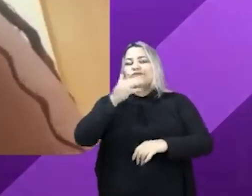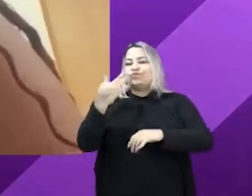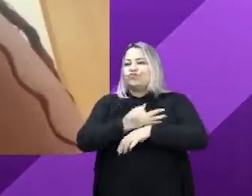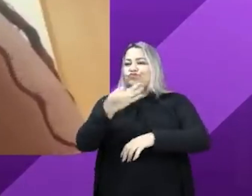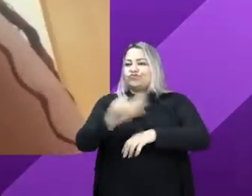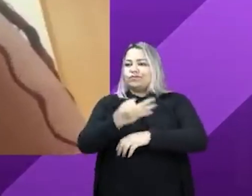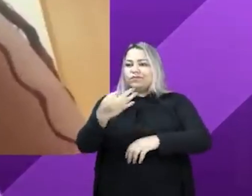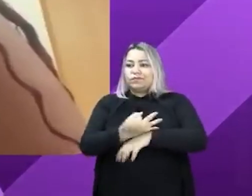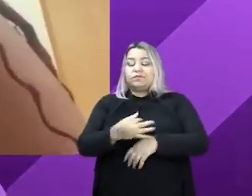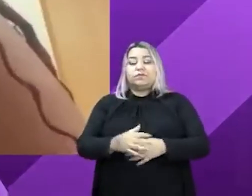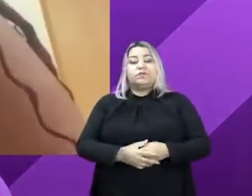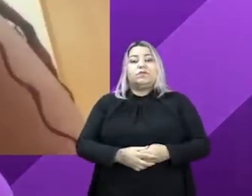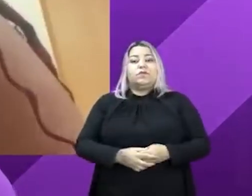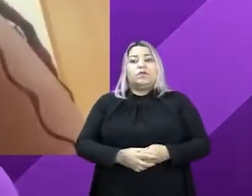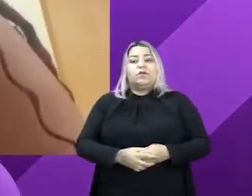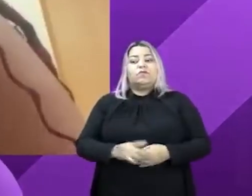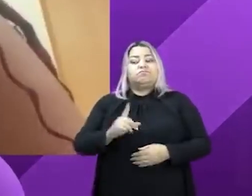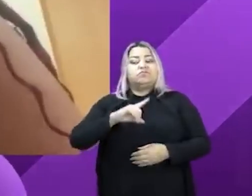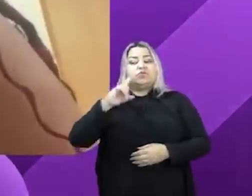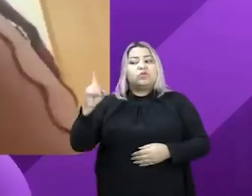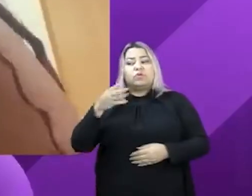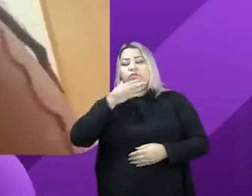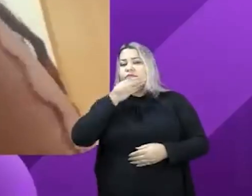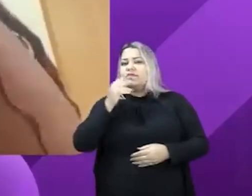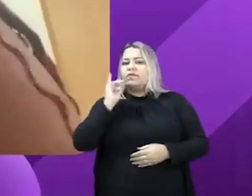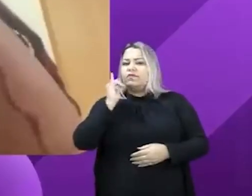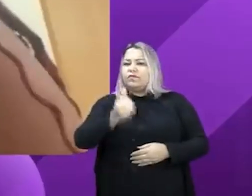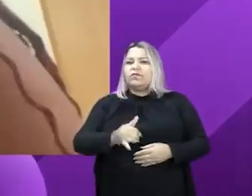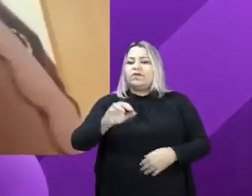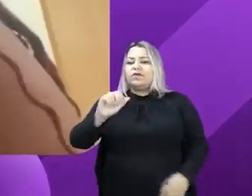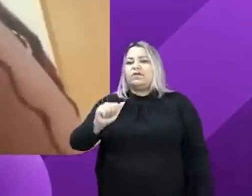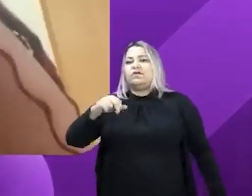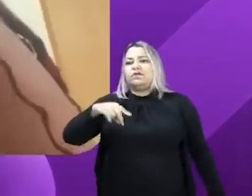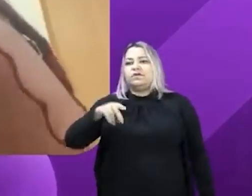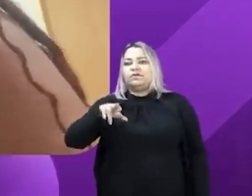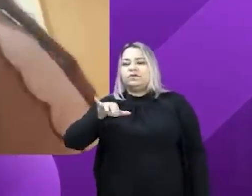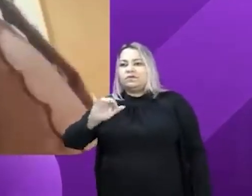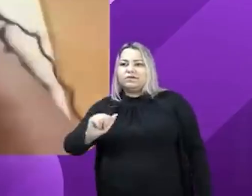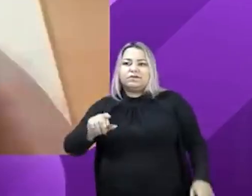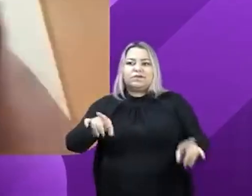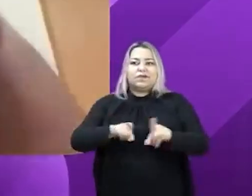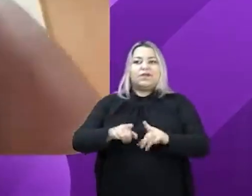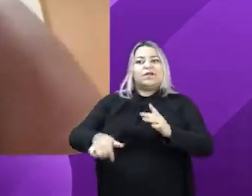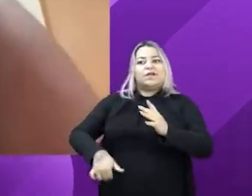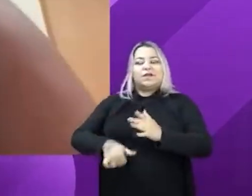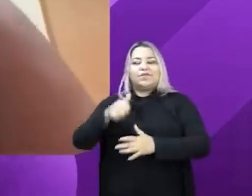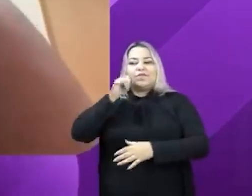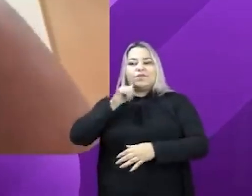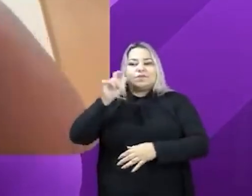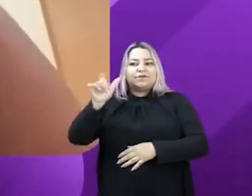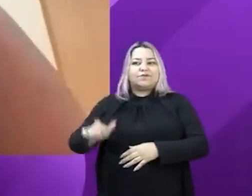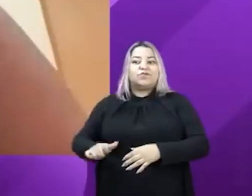dia, um rapaz falou, Andréa Félix, a primeira dama da quebrada de Uberlândia, quando